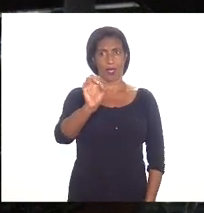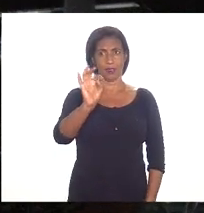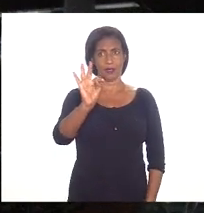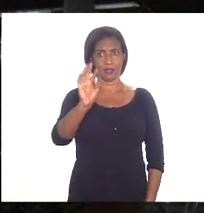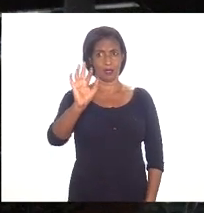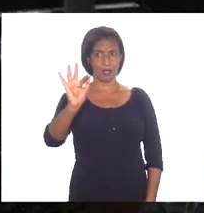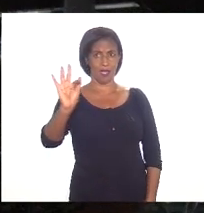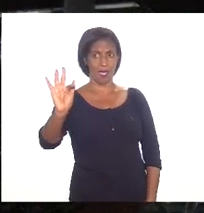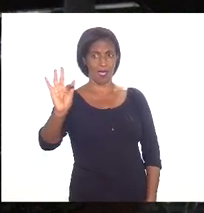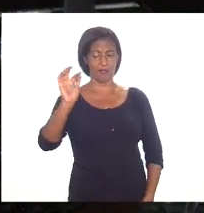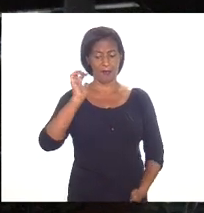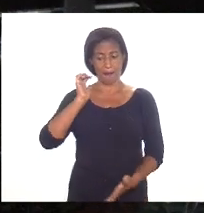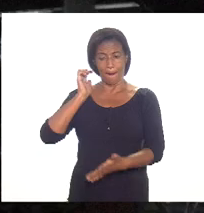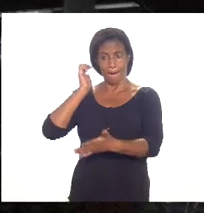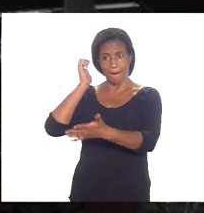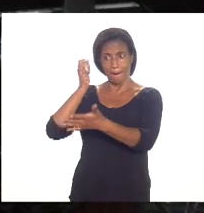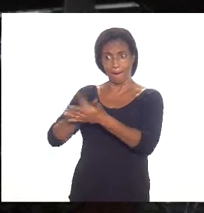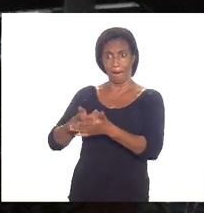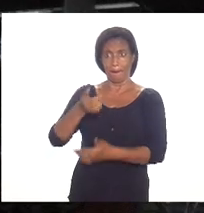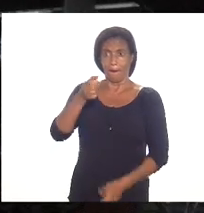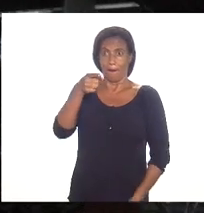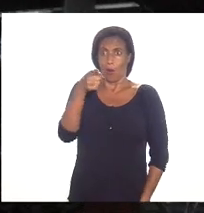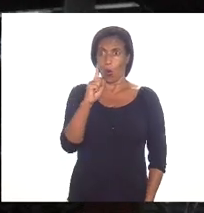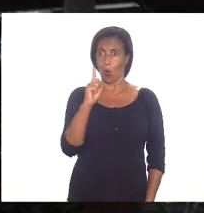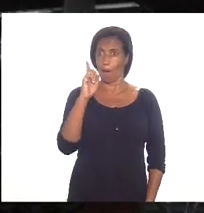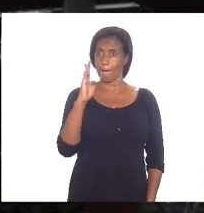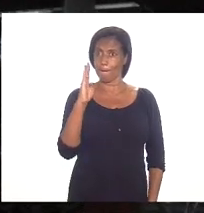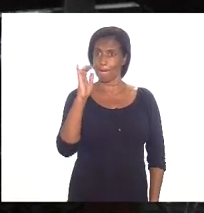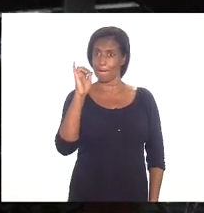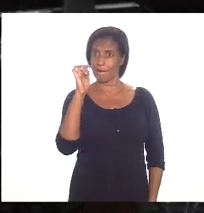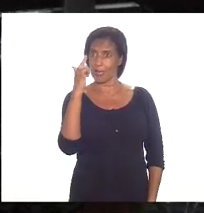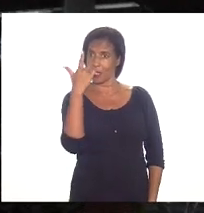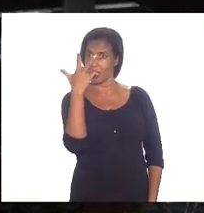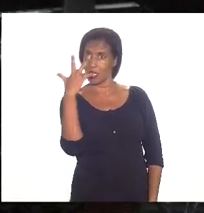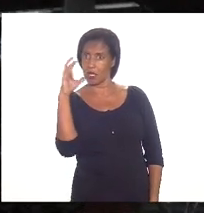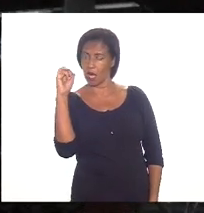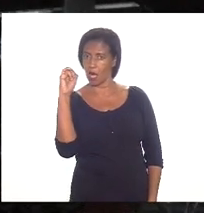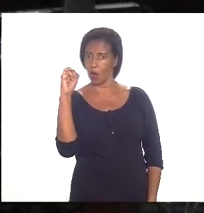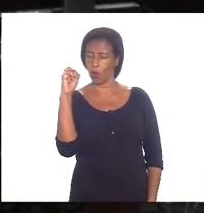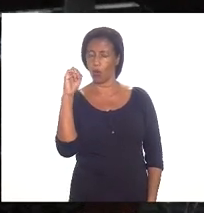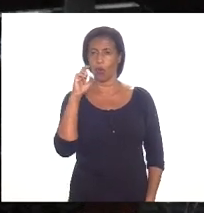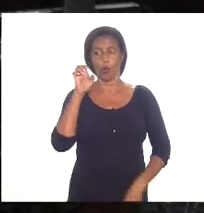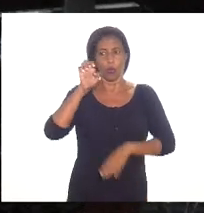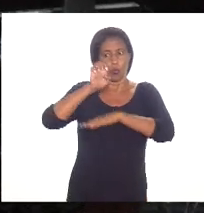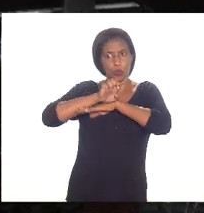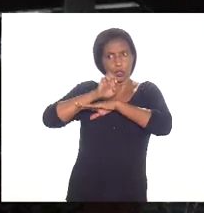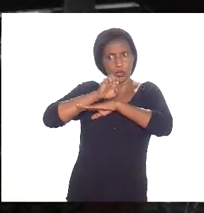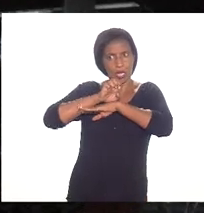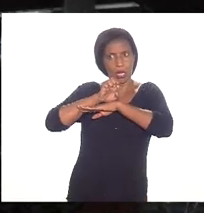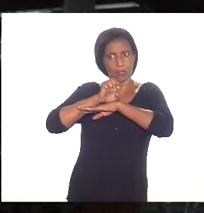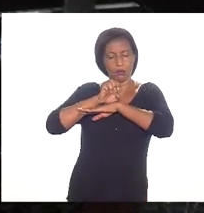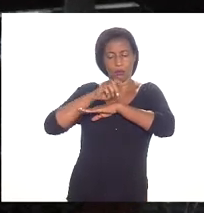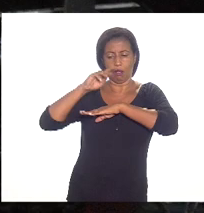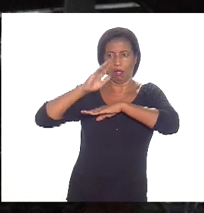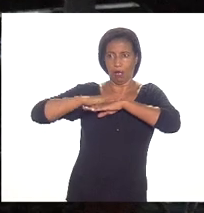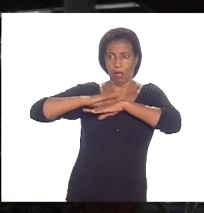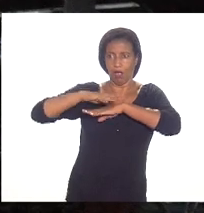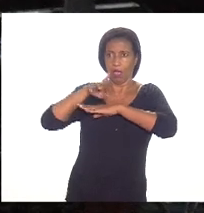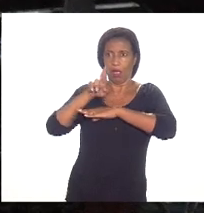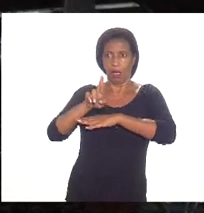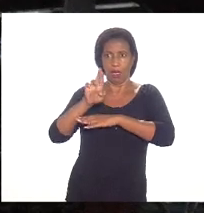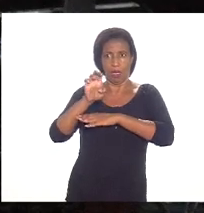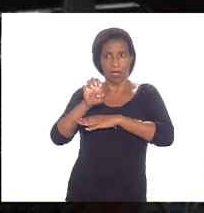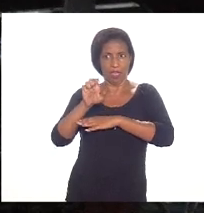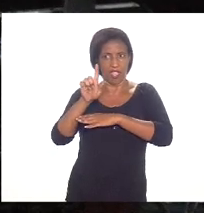Pagou 1,2 bilhões sem poder. O Estado está no regime graças ao